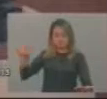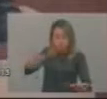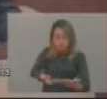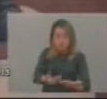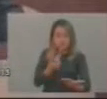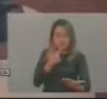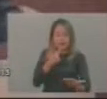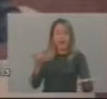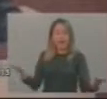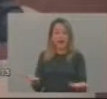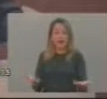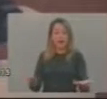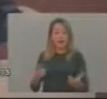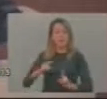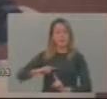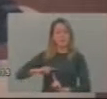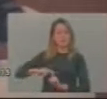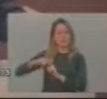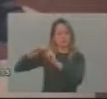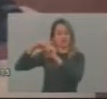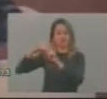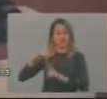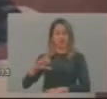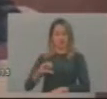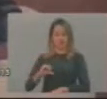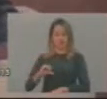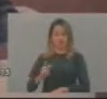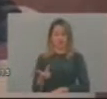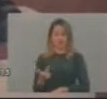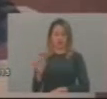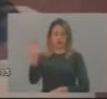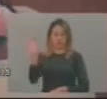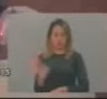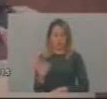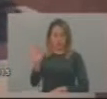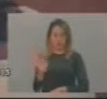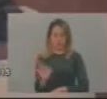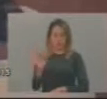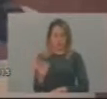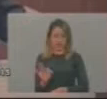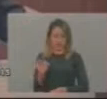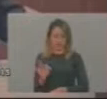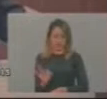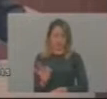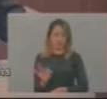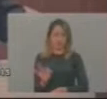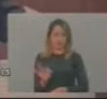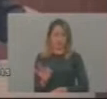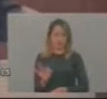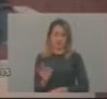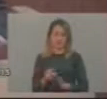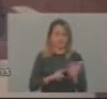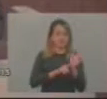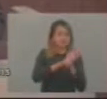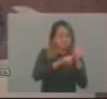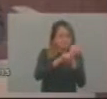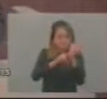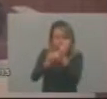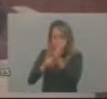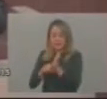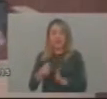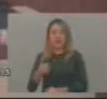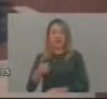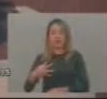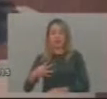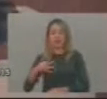O deputado doutor Santana, do PT, avaliou os 2 anos do programa Mais Médicos do governo federal. Ele lembrou que os mais de